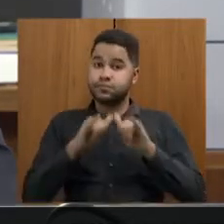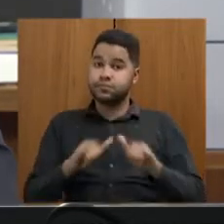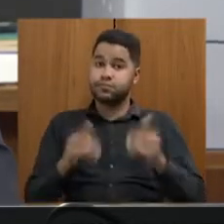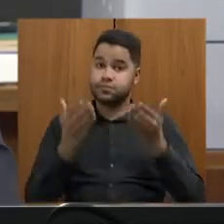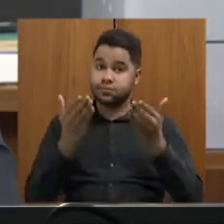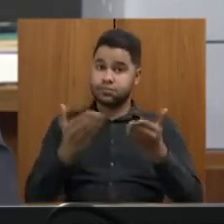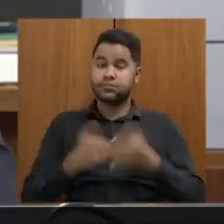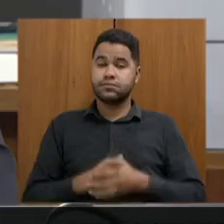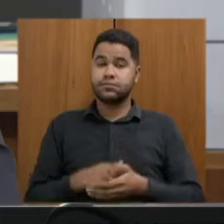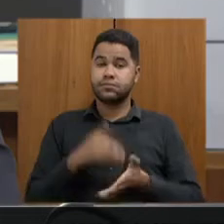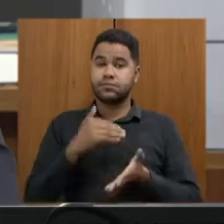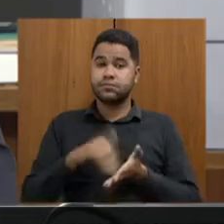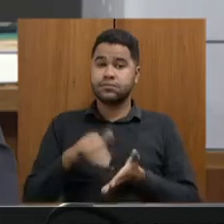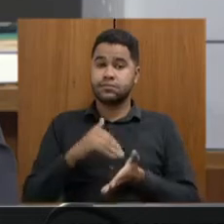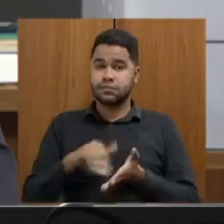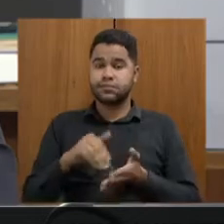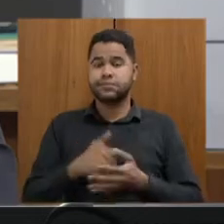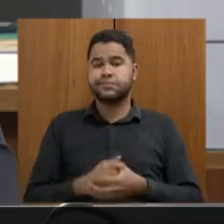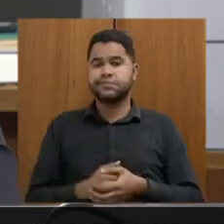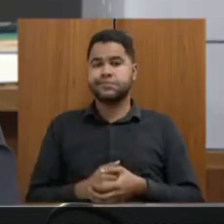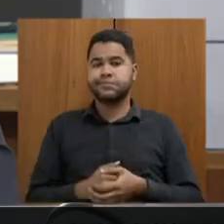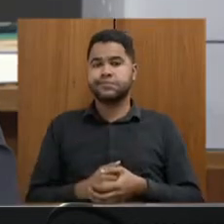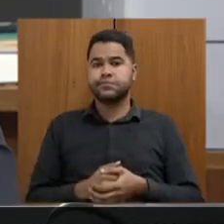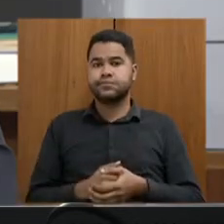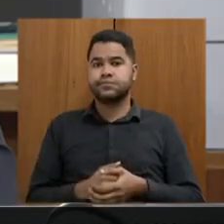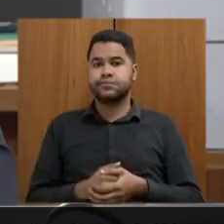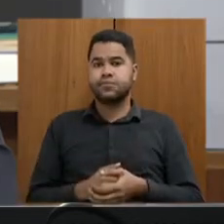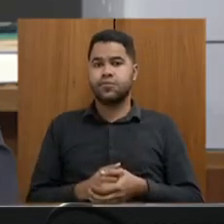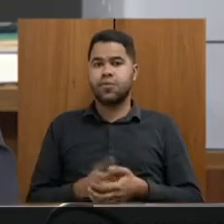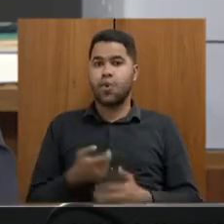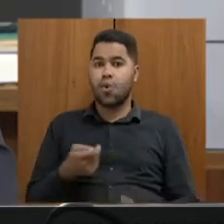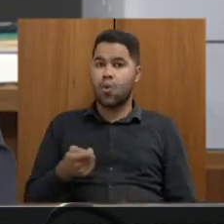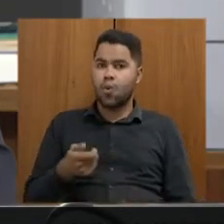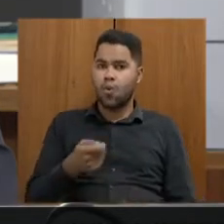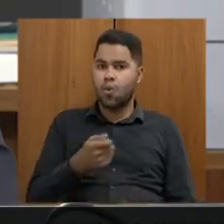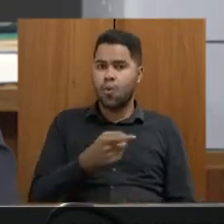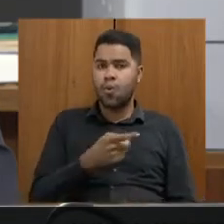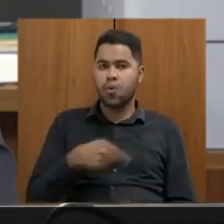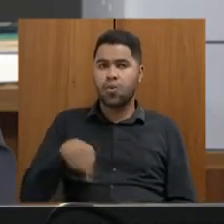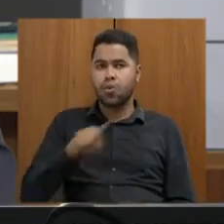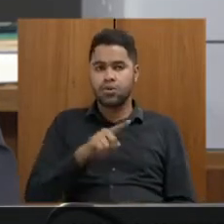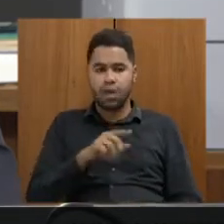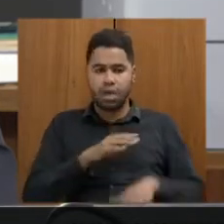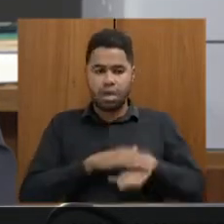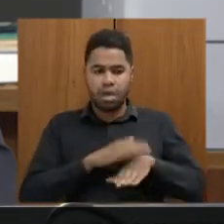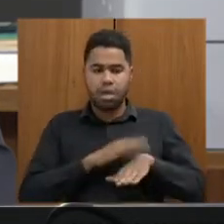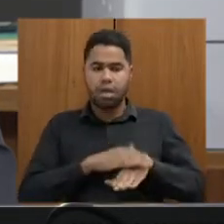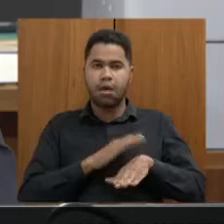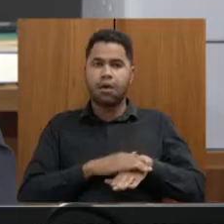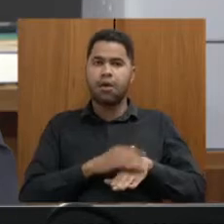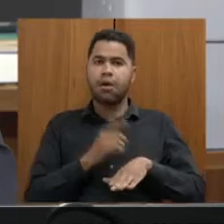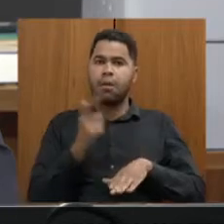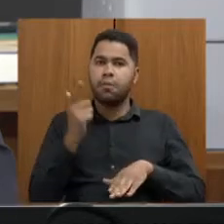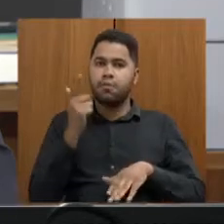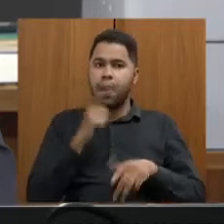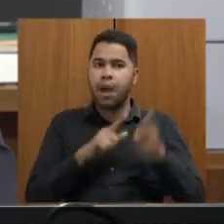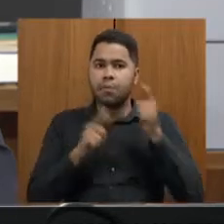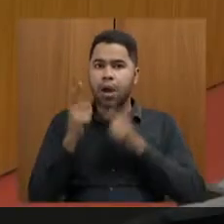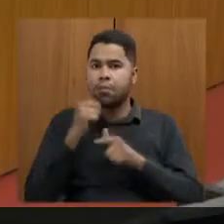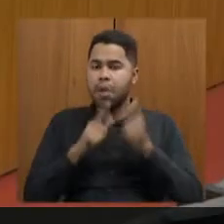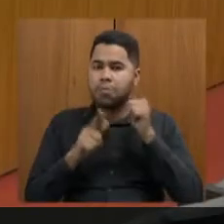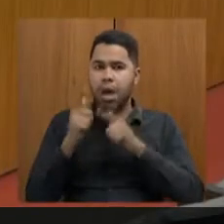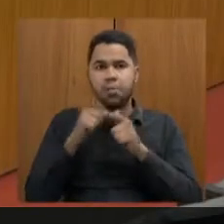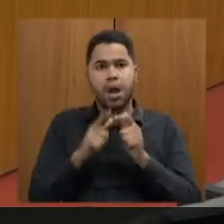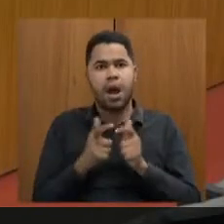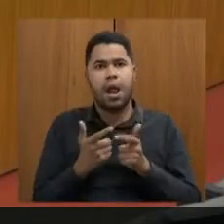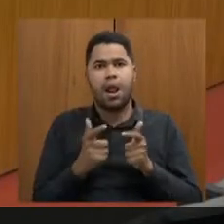vossa excelência' secretário que com pouco que o senhor teve nas mãos o senhor realizou muito